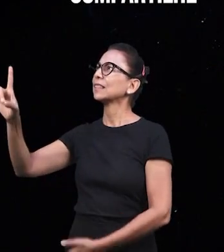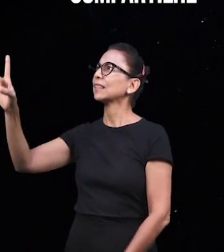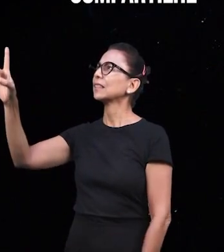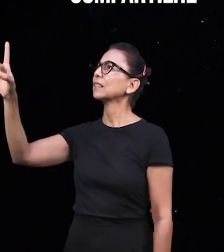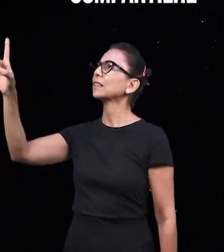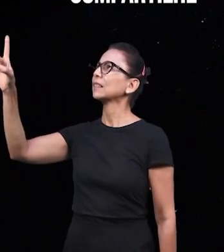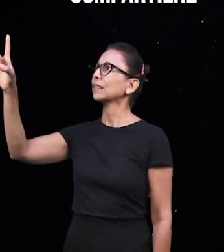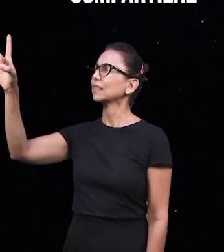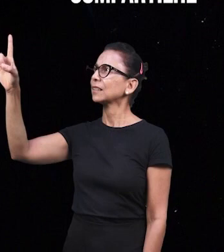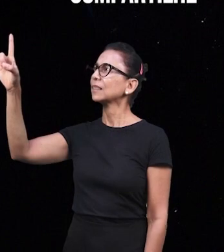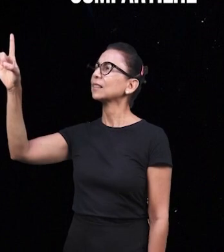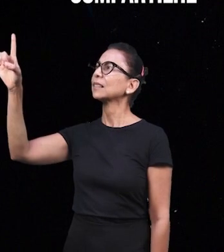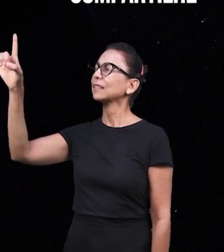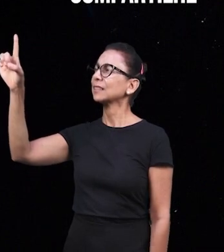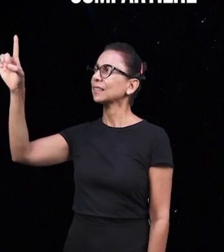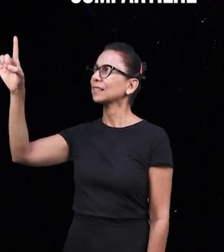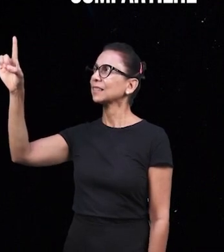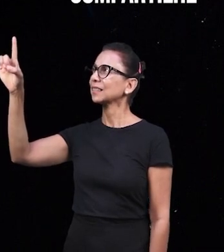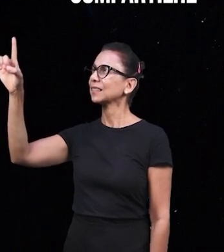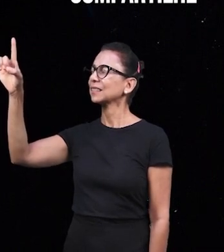em